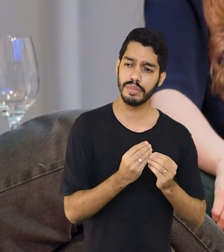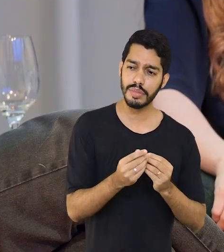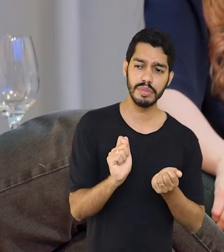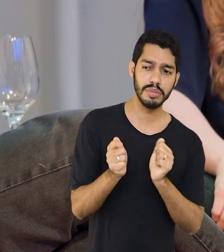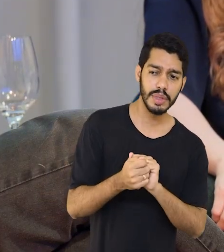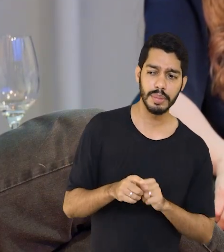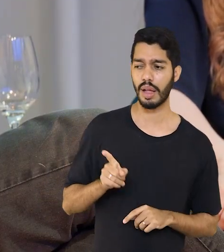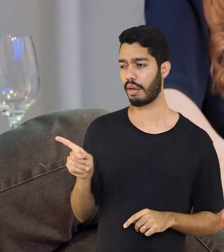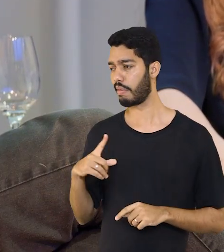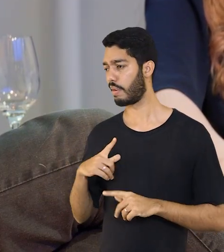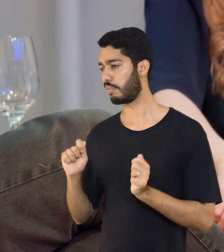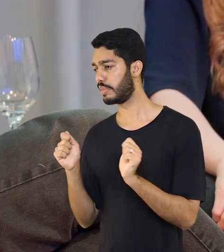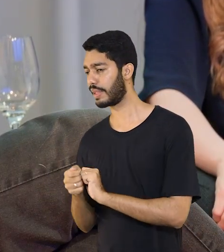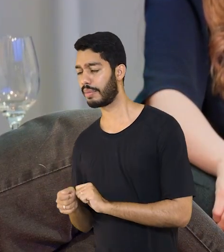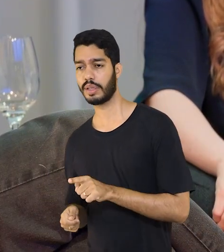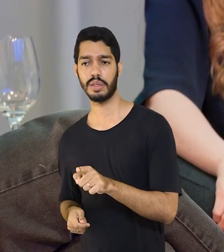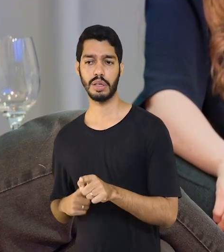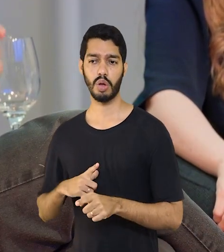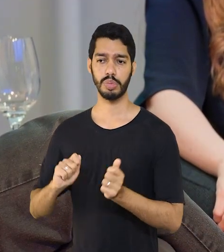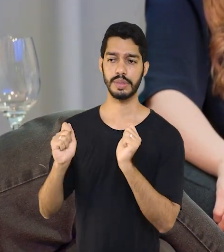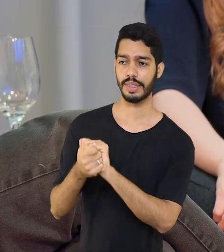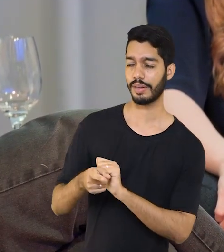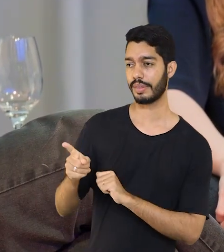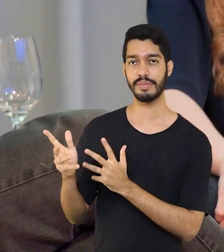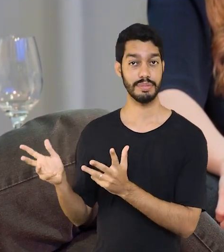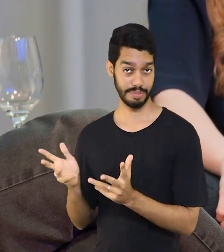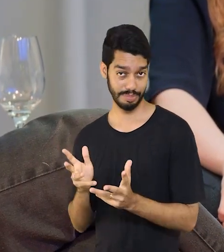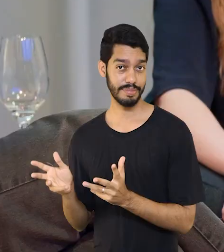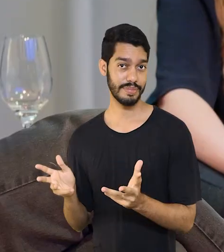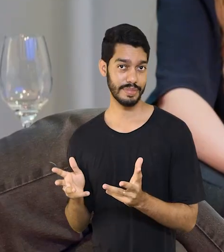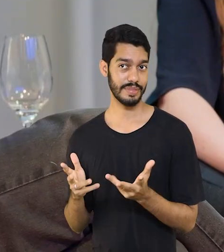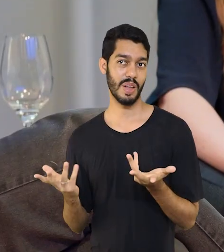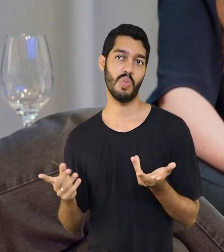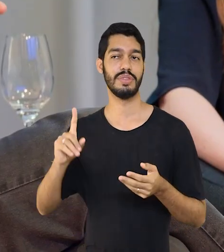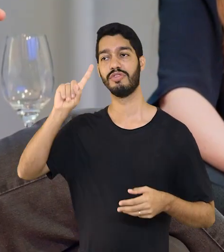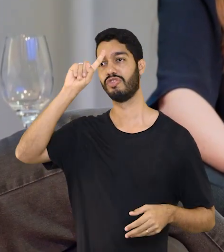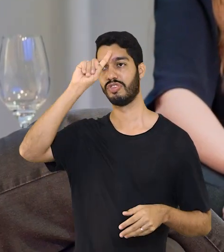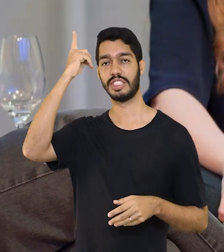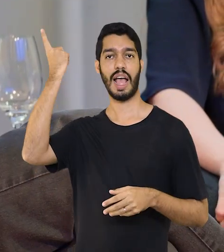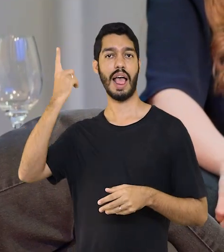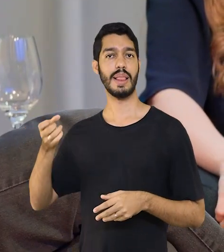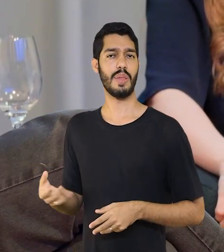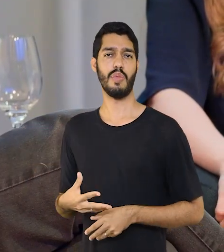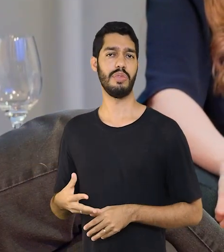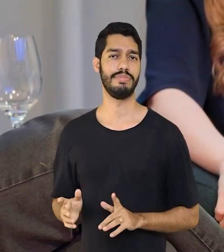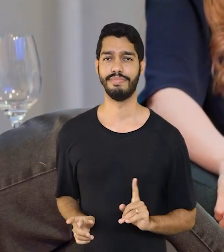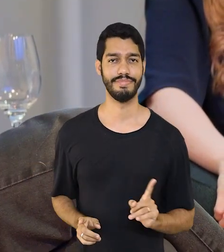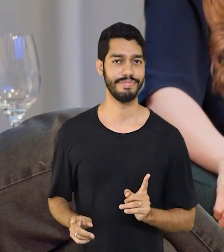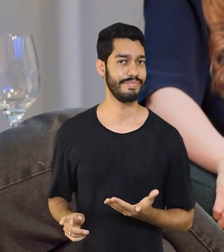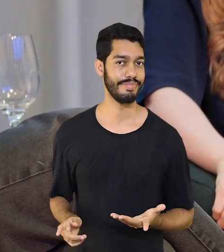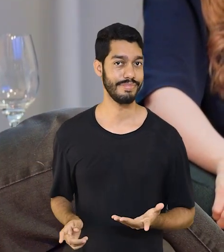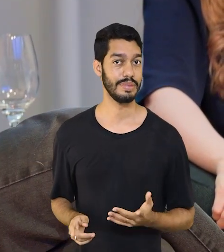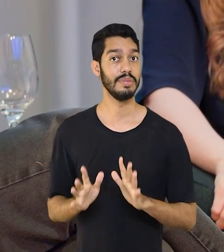de adaptação e também, enfim, naquela discussão de não inventar roda, tem muita coisa